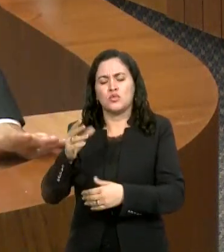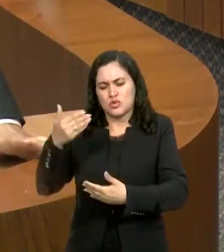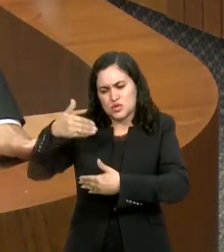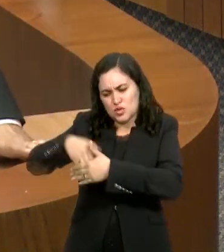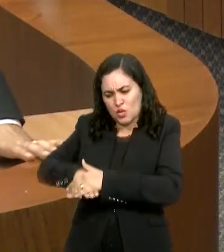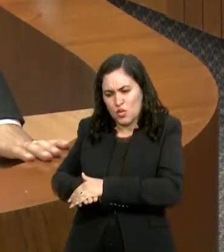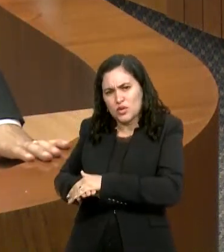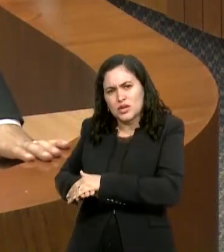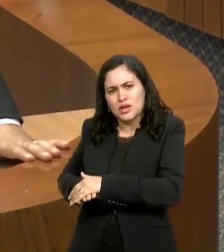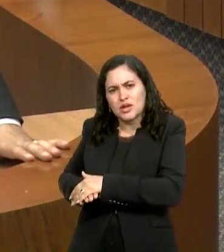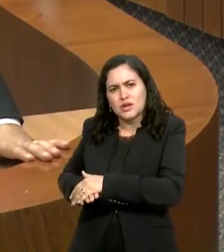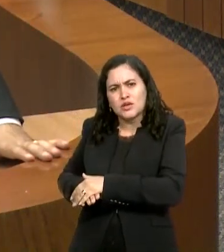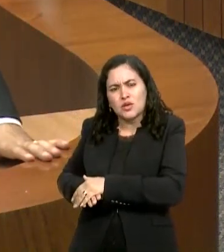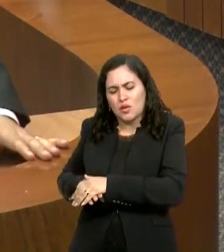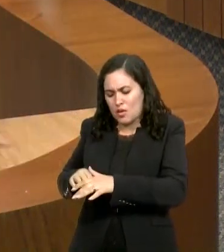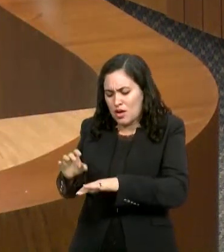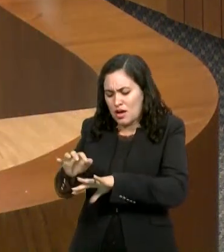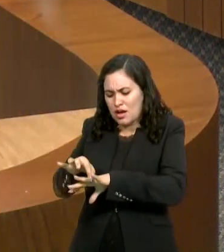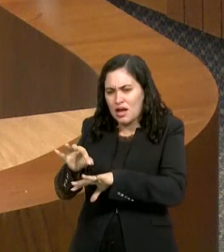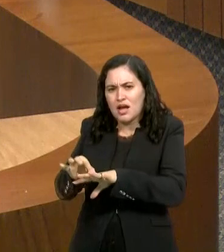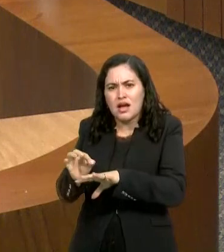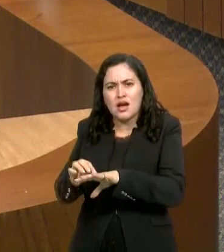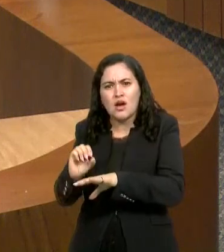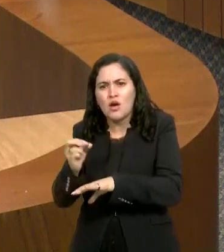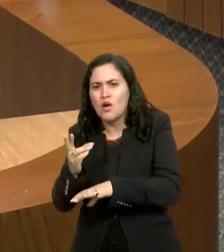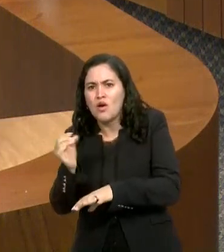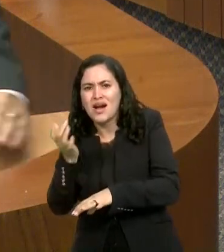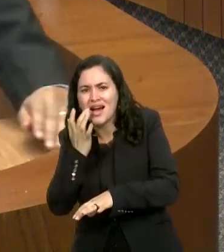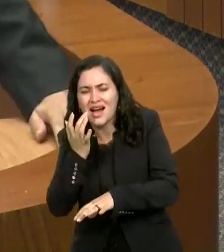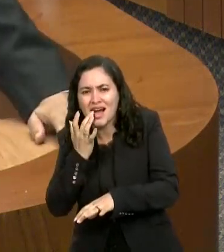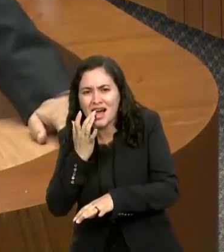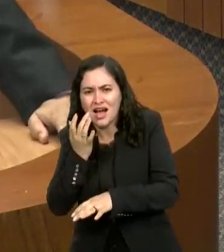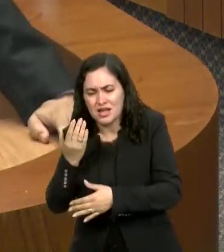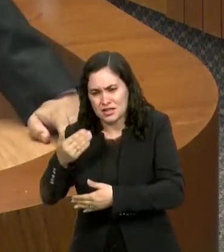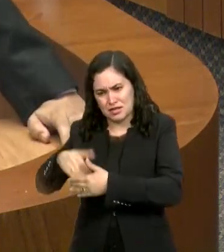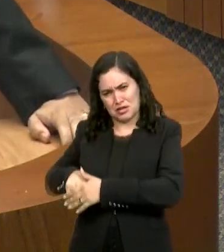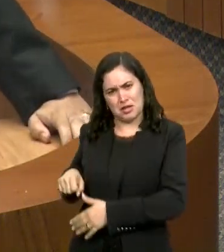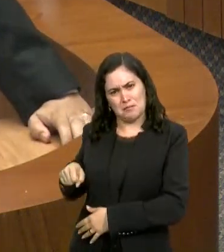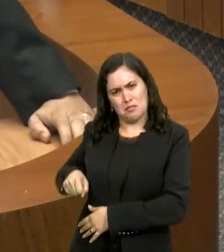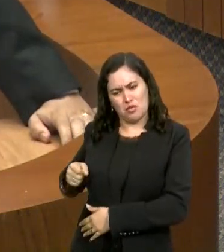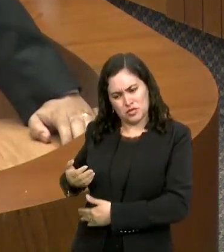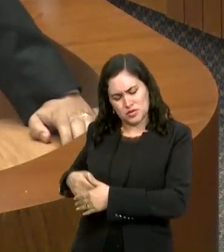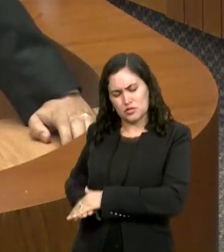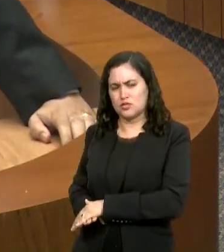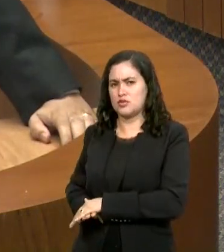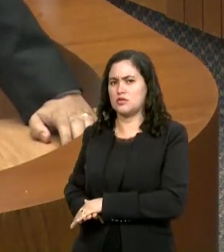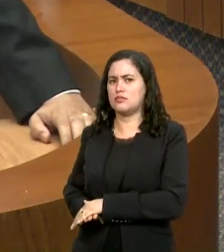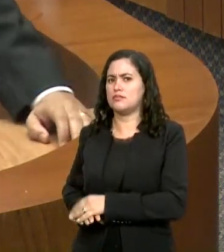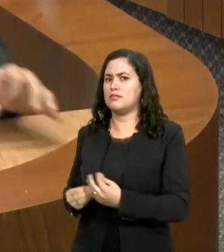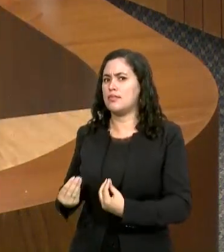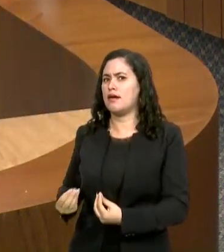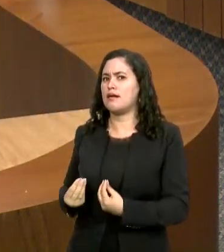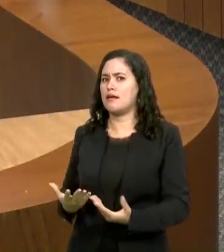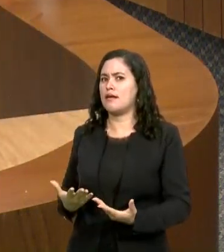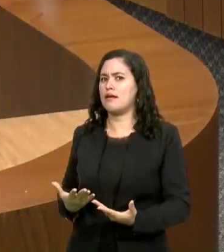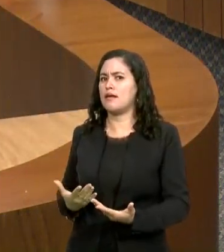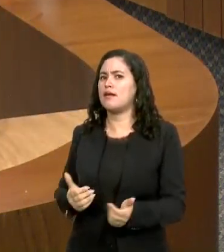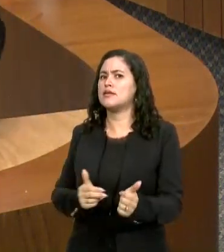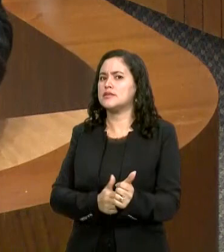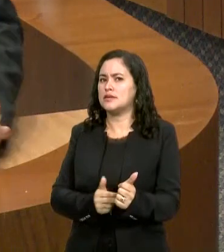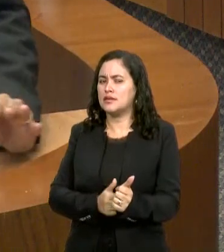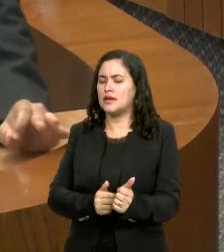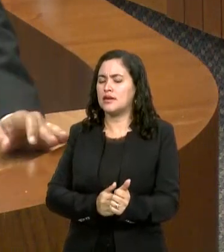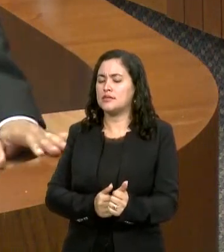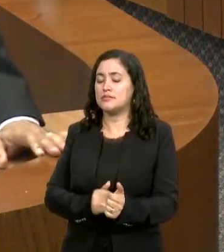isso. Mas, sobretudo, deputado Fernando Braide, Vossa Excelência, que é um economista. Taxa de juros